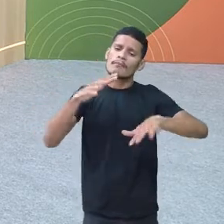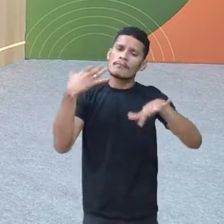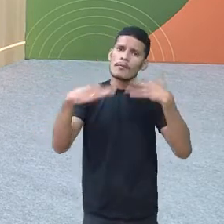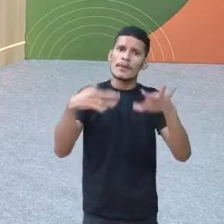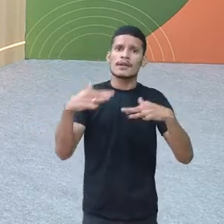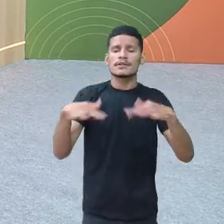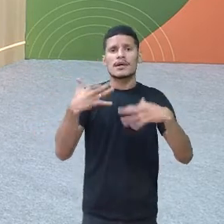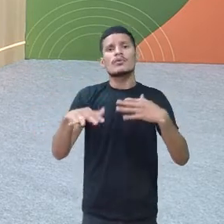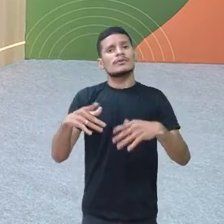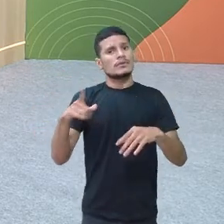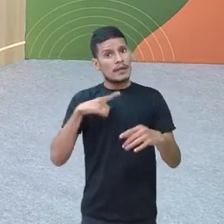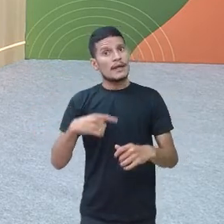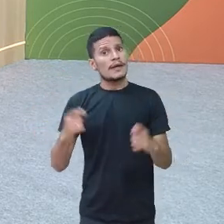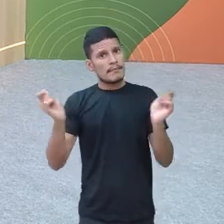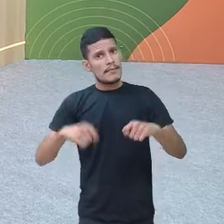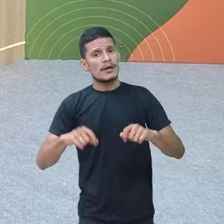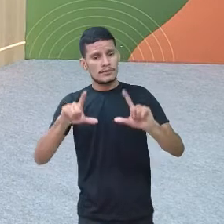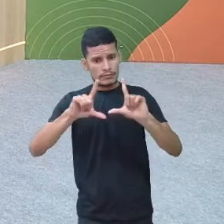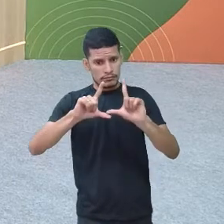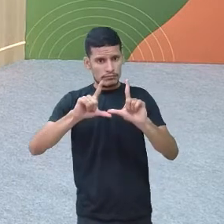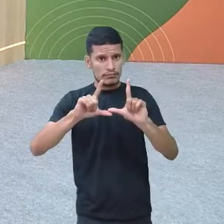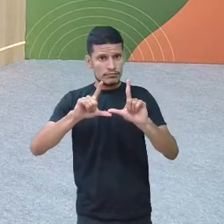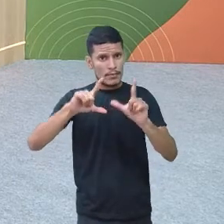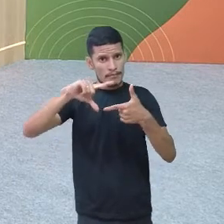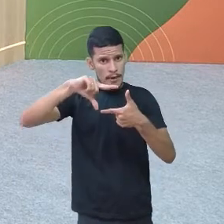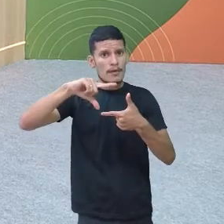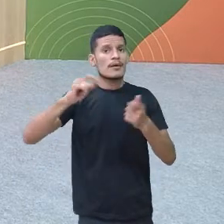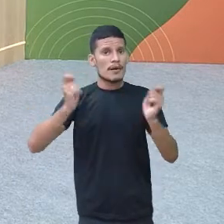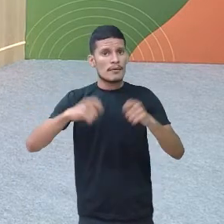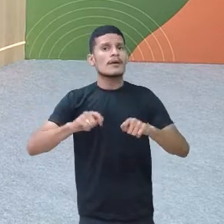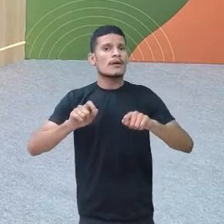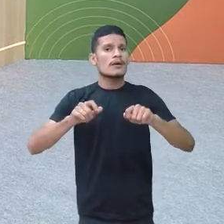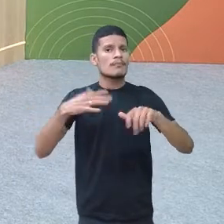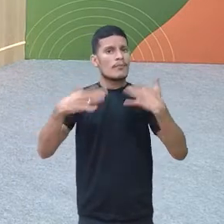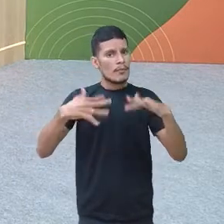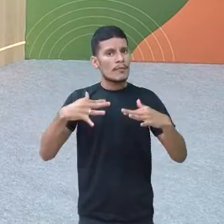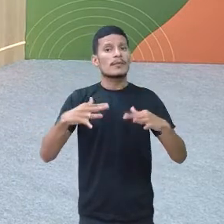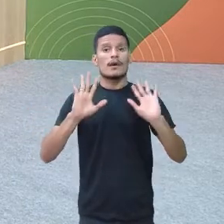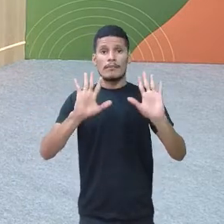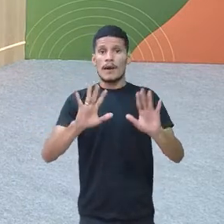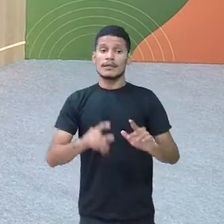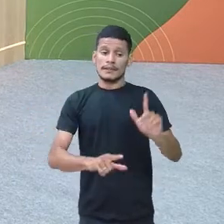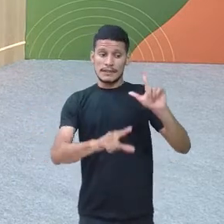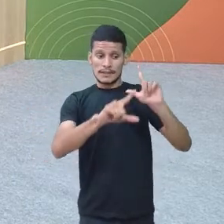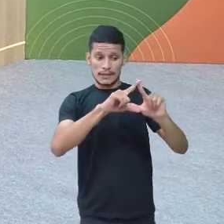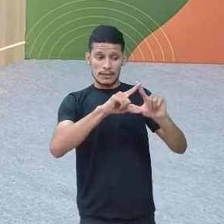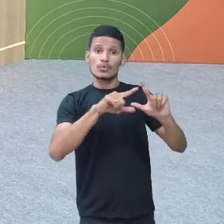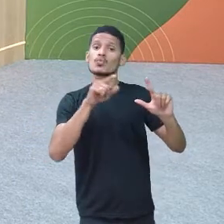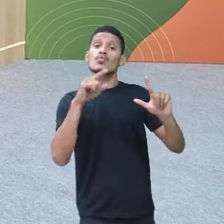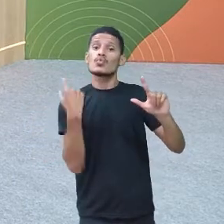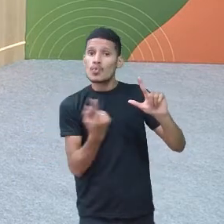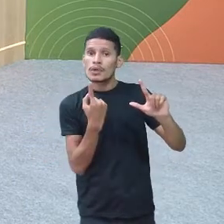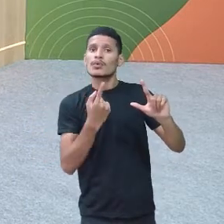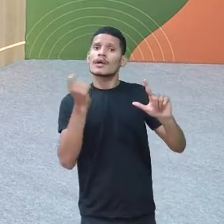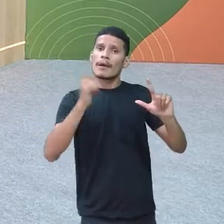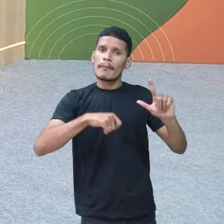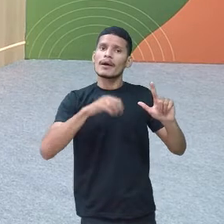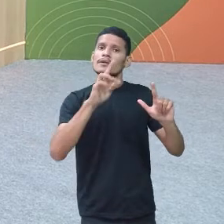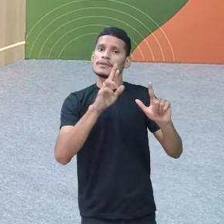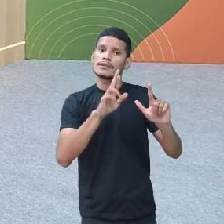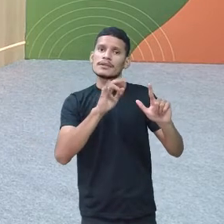a deformação desse quadrado. E aí, a gente percebe que o triângulo é o único polígono que tem